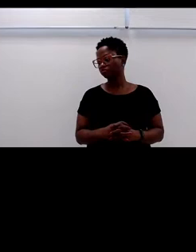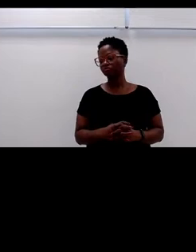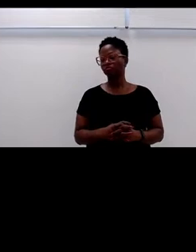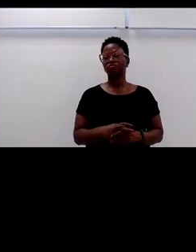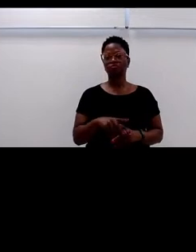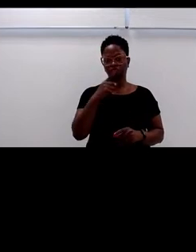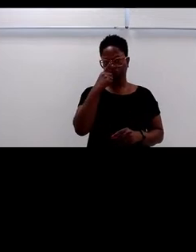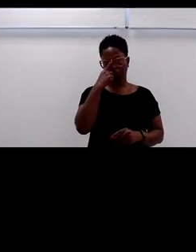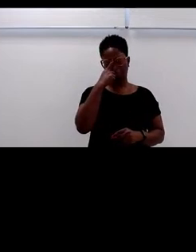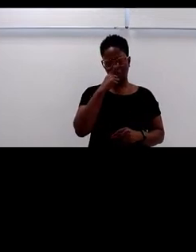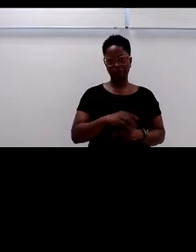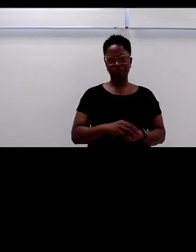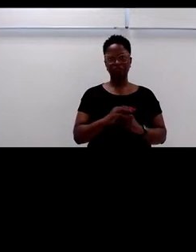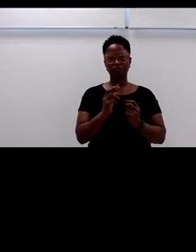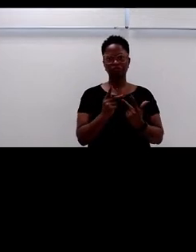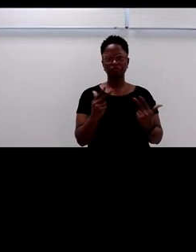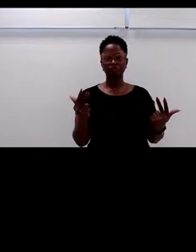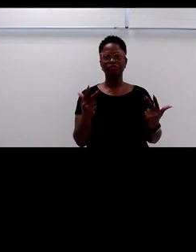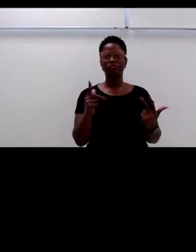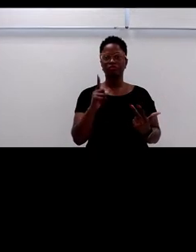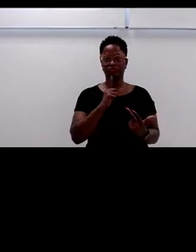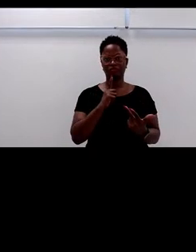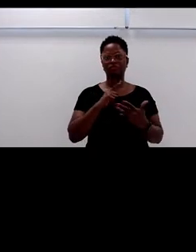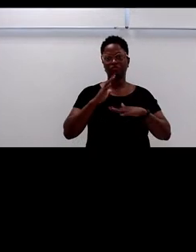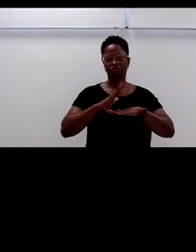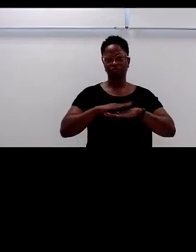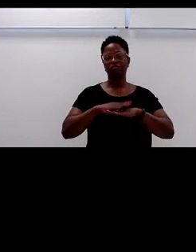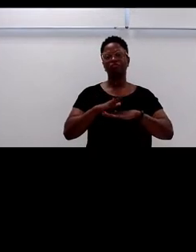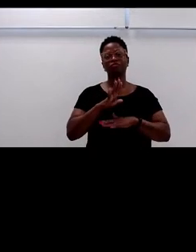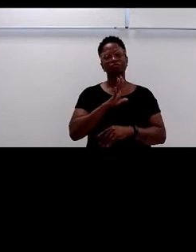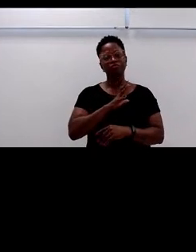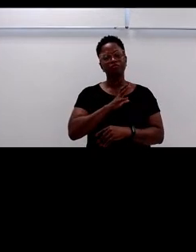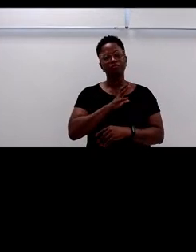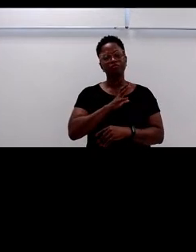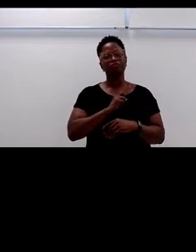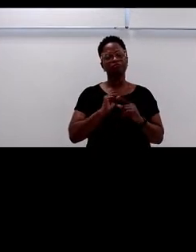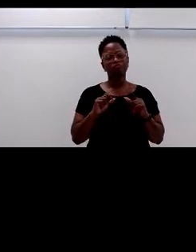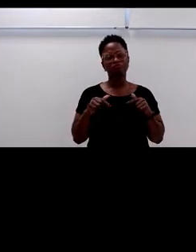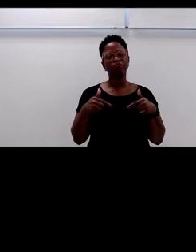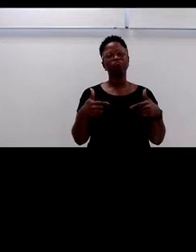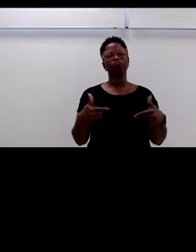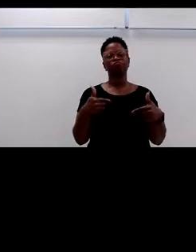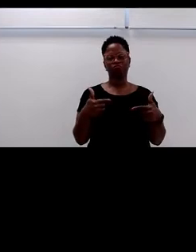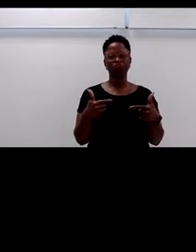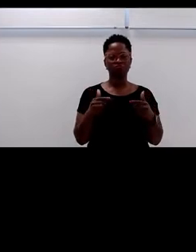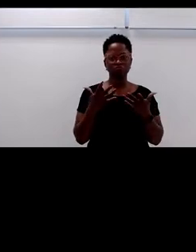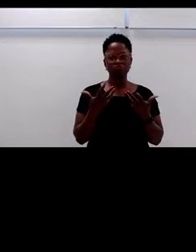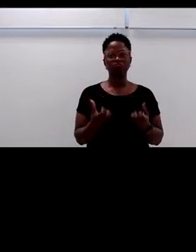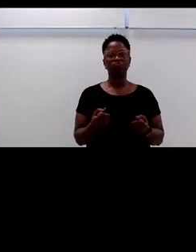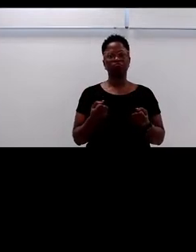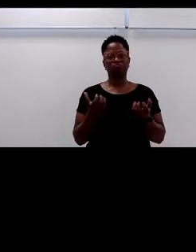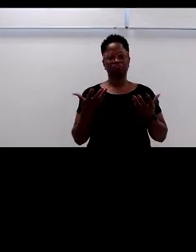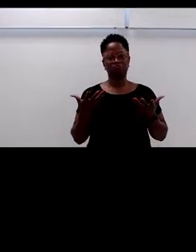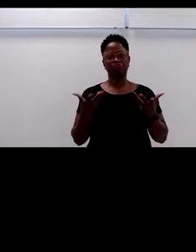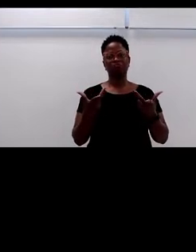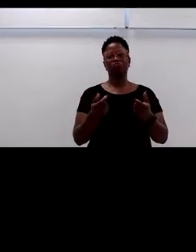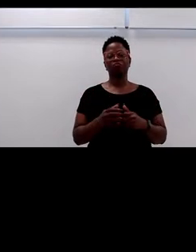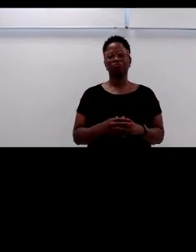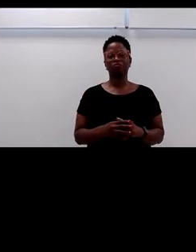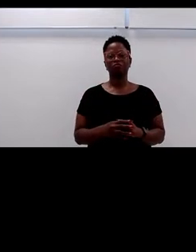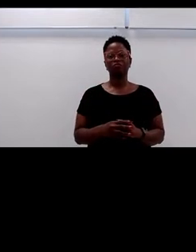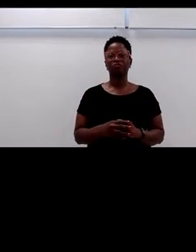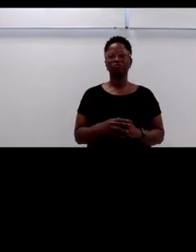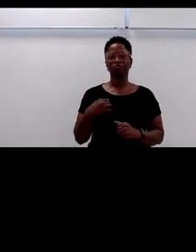Essas coisas a gente tem que fazer com paixão, você tem que fazer, se jogar ali, fazer bem feito. Olha